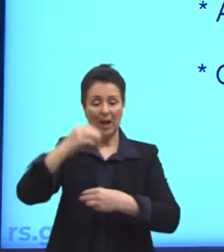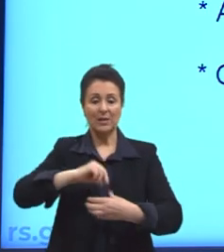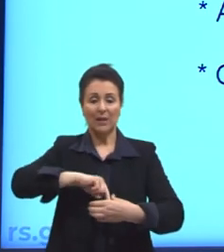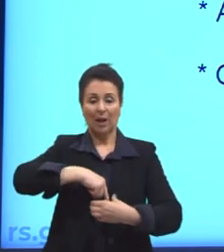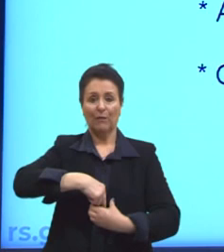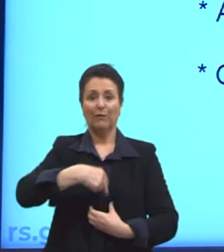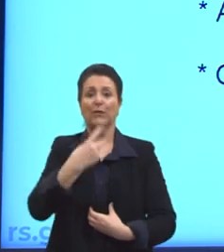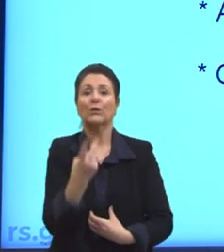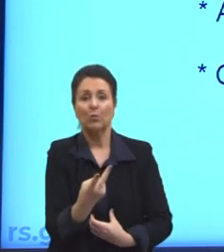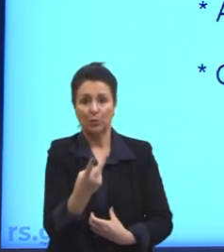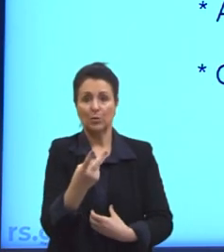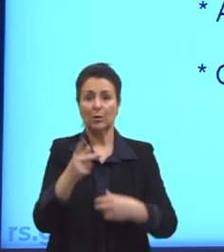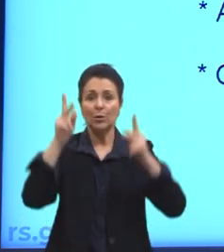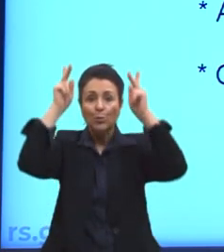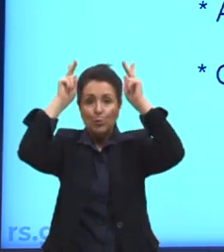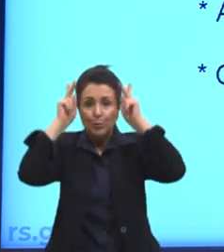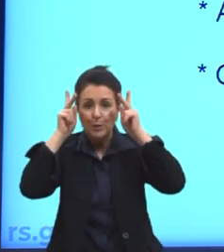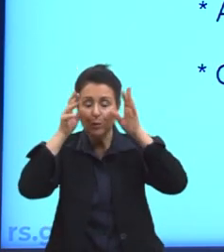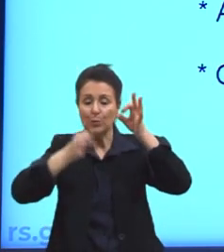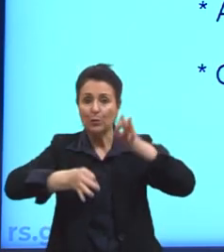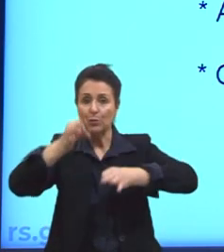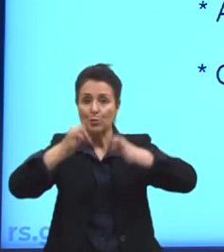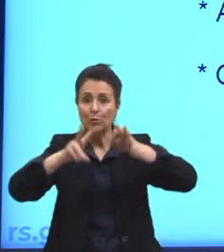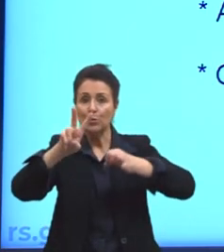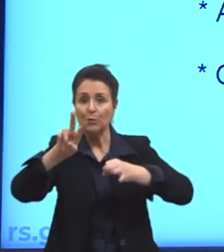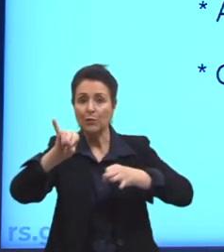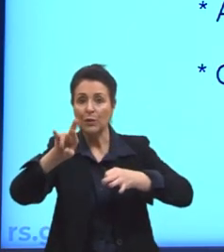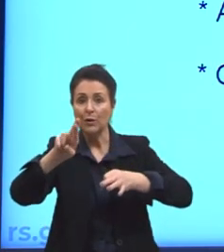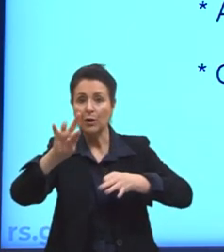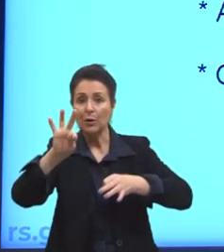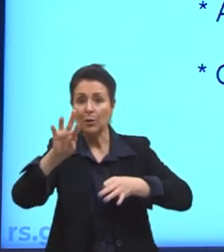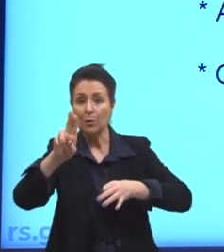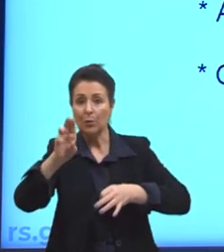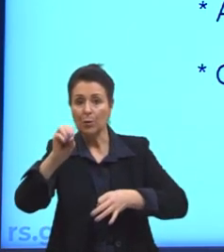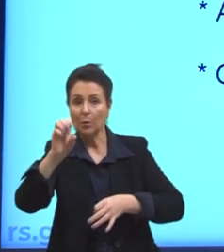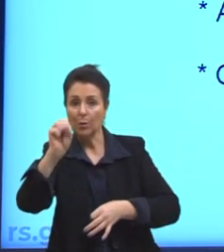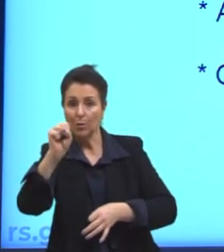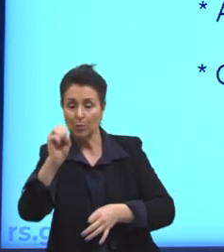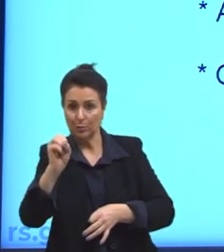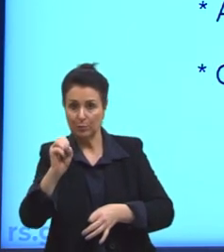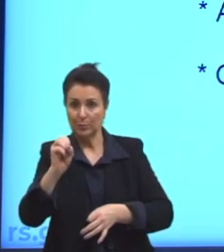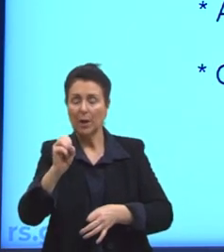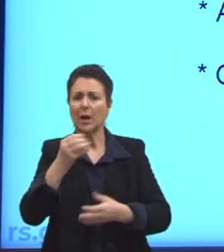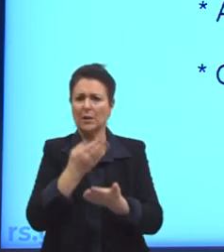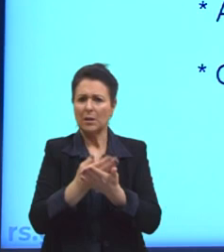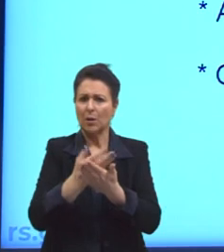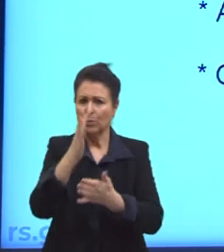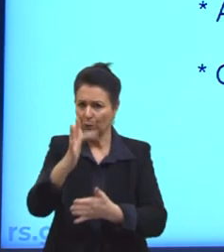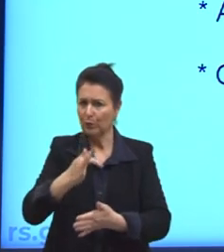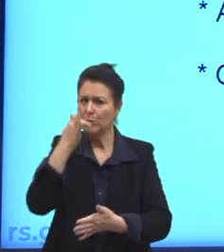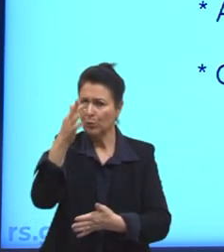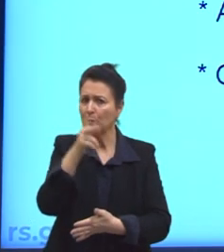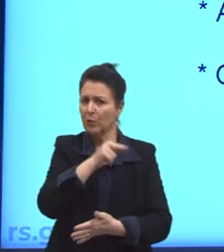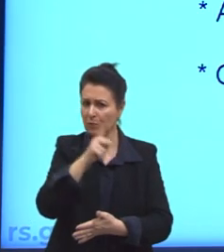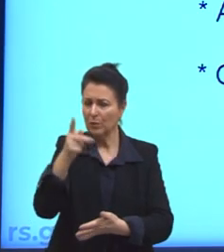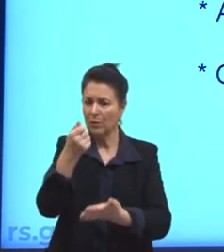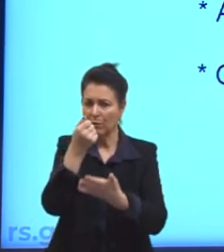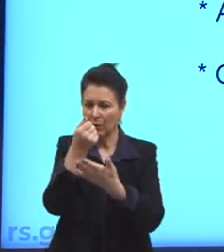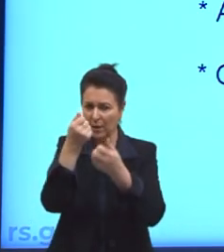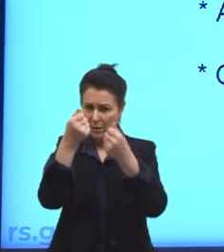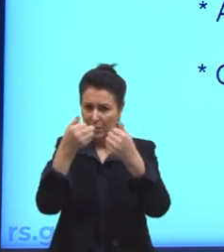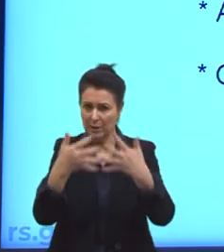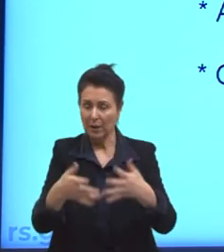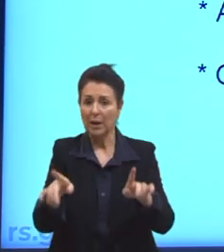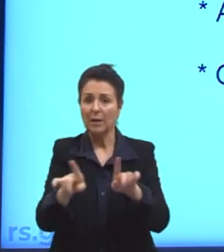do Príncipe justo Virtuoso nós vamos ver mais as próximas aulas com Maquiavel também isso essa